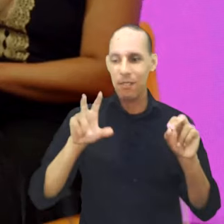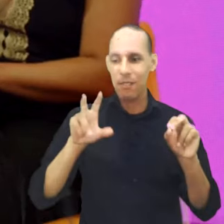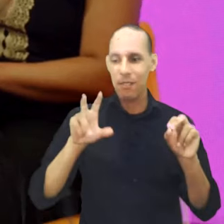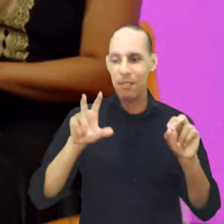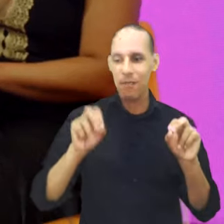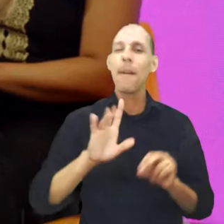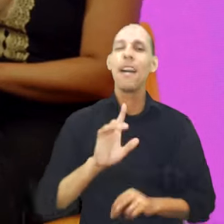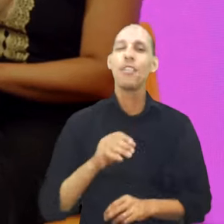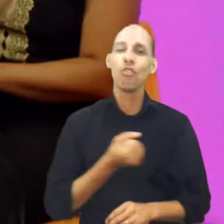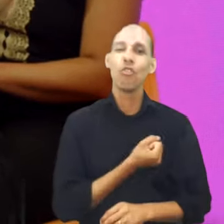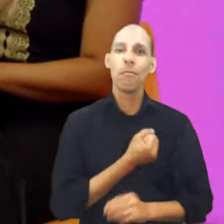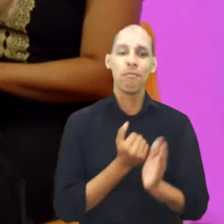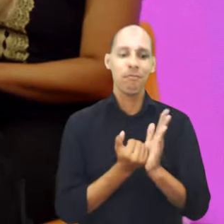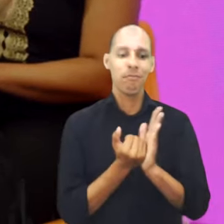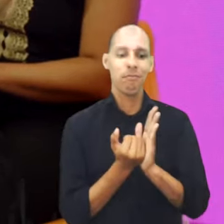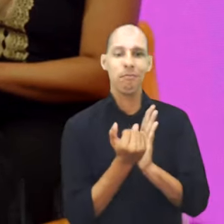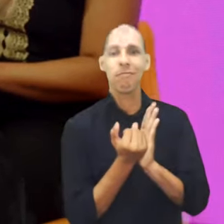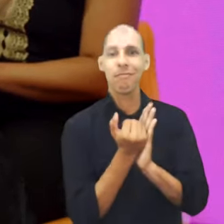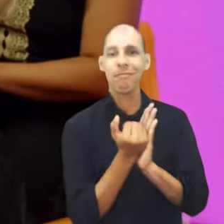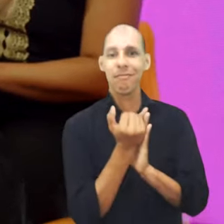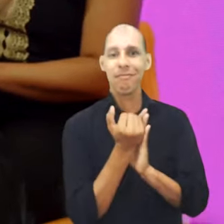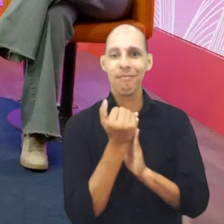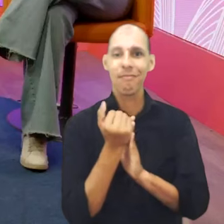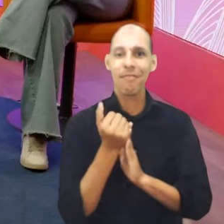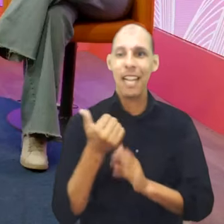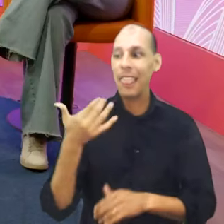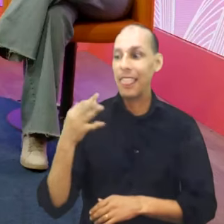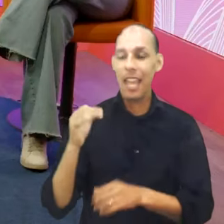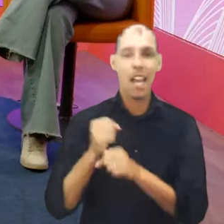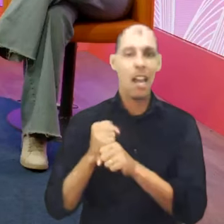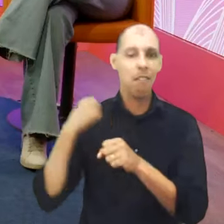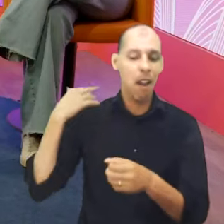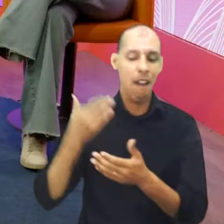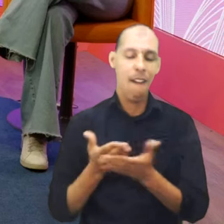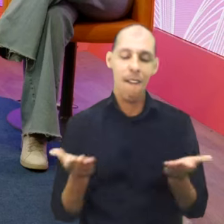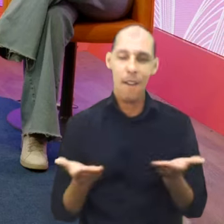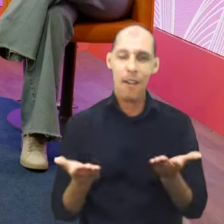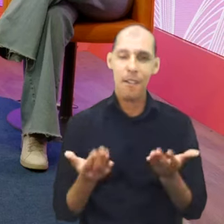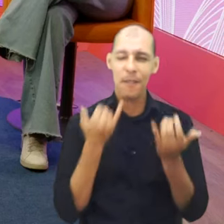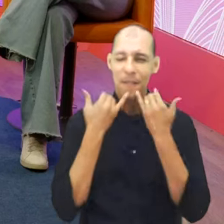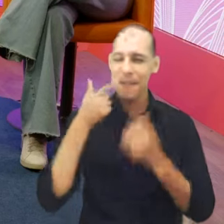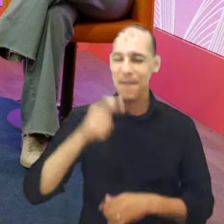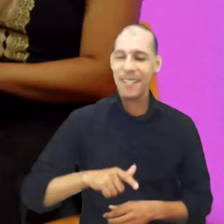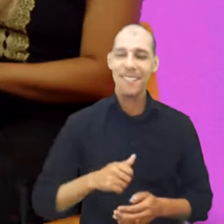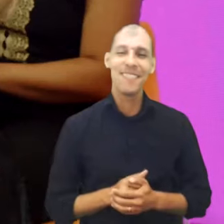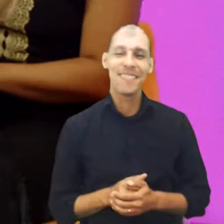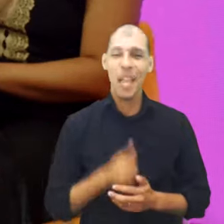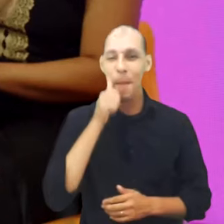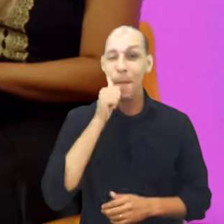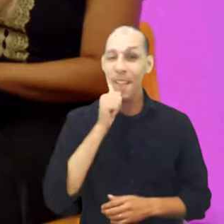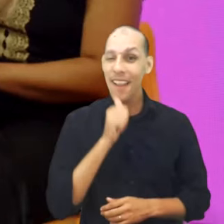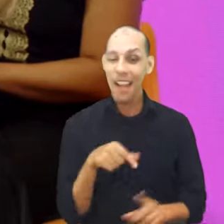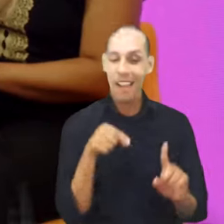mas é um número que vem crescendo muito nos últimos 10 anos. Aí a gente tem mais dados. As